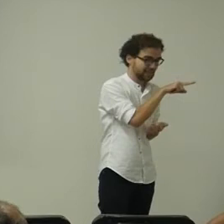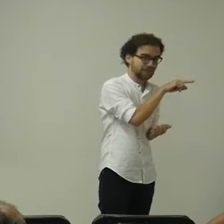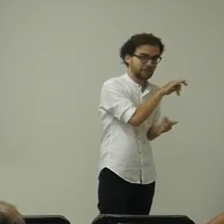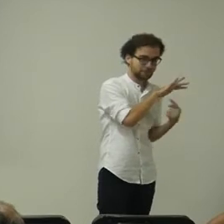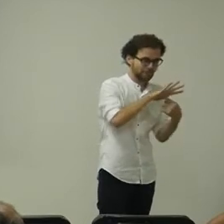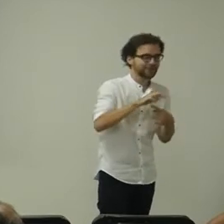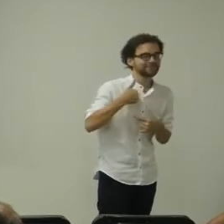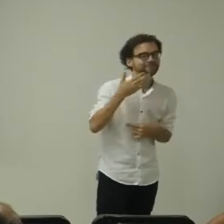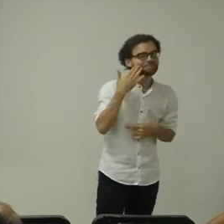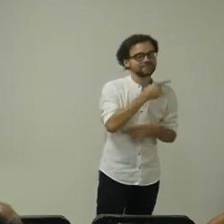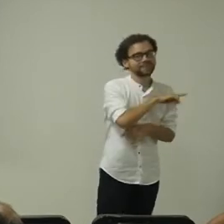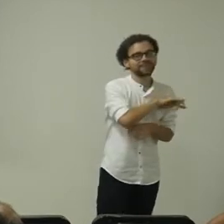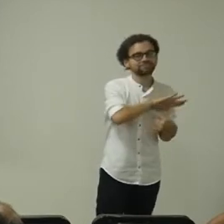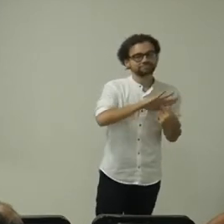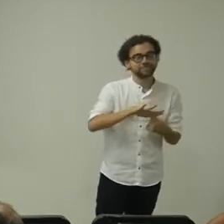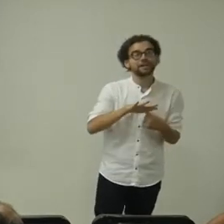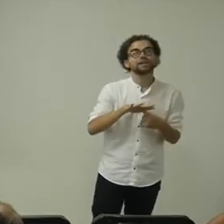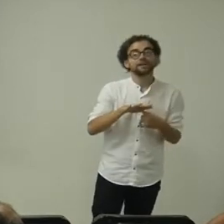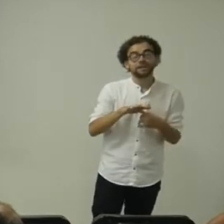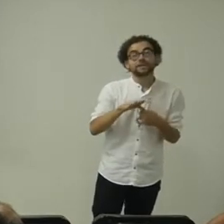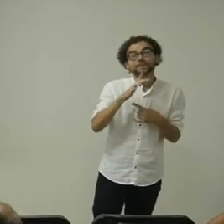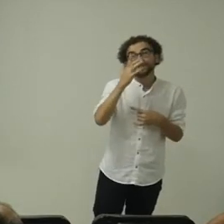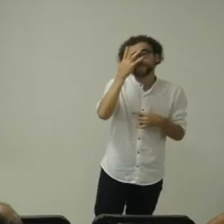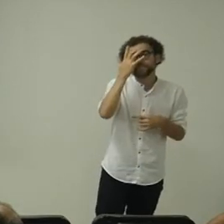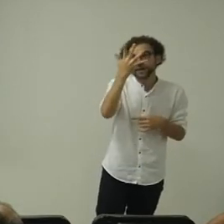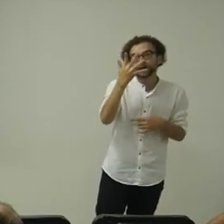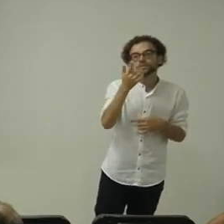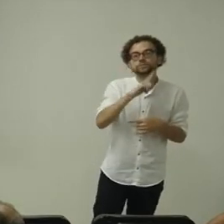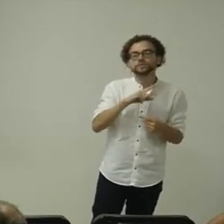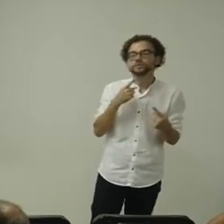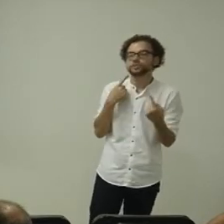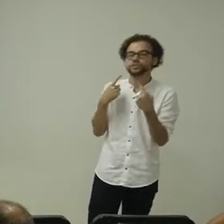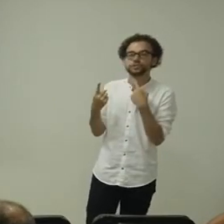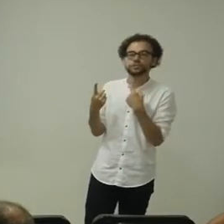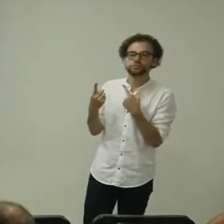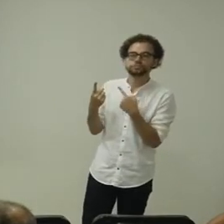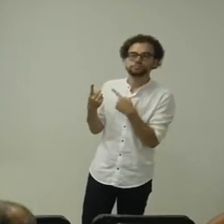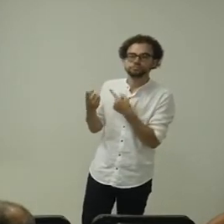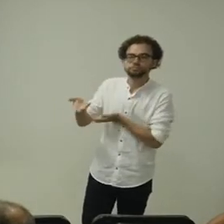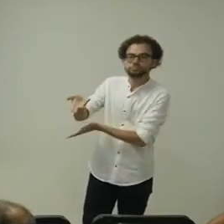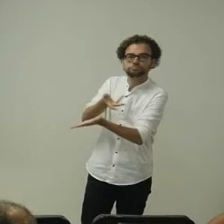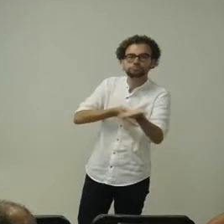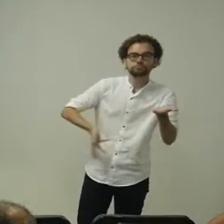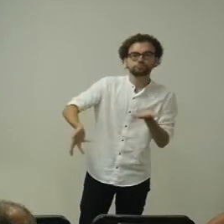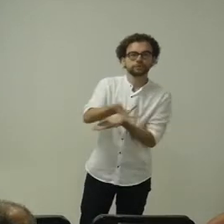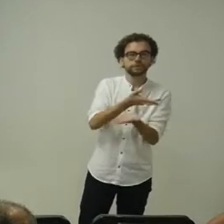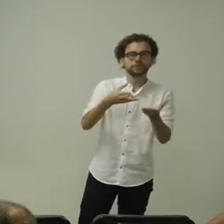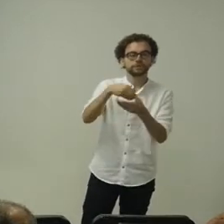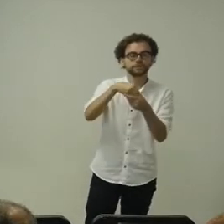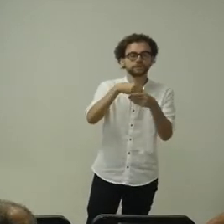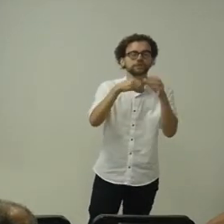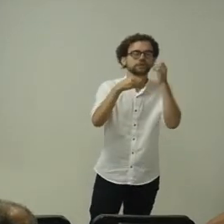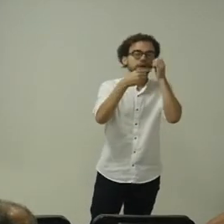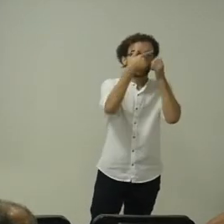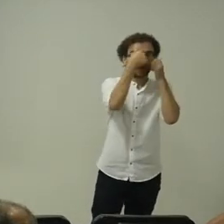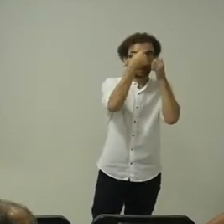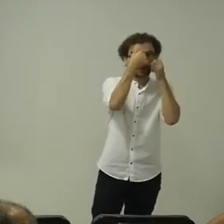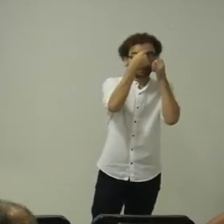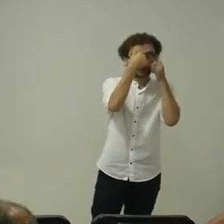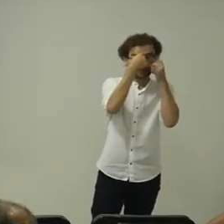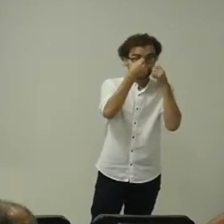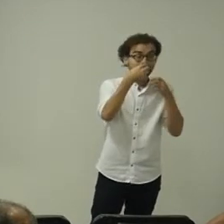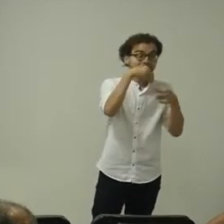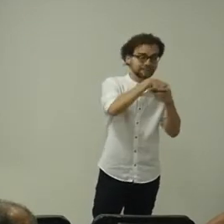que ele ia trazer, e eu acho que é muito fácil a gente dialogar com a nossa comunidade acadêmica a partir do que acontece no cotidiano